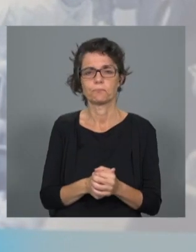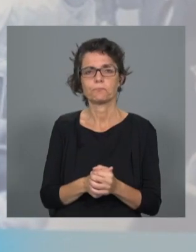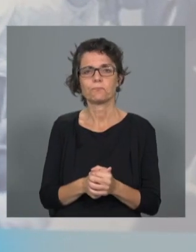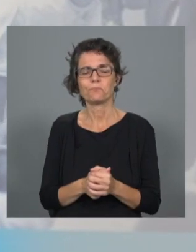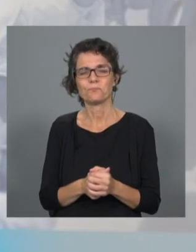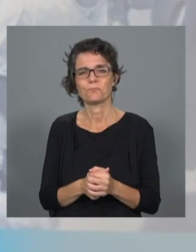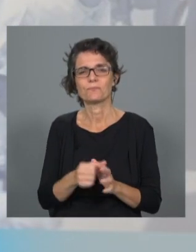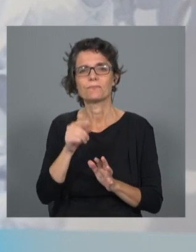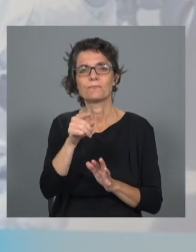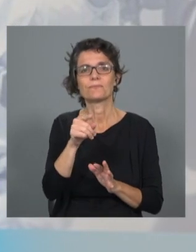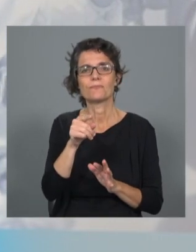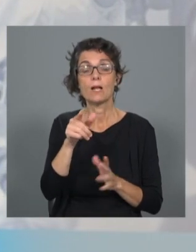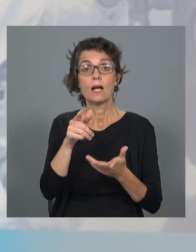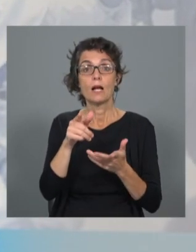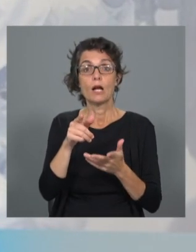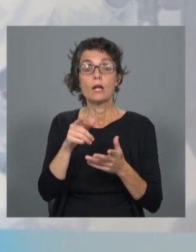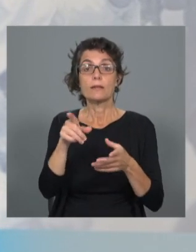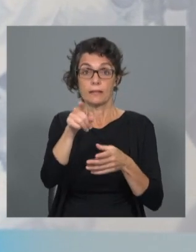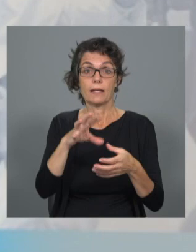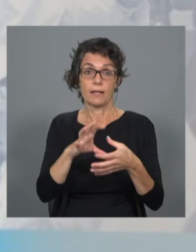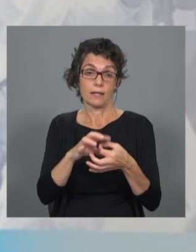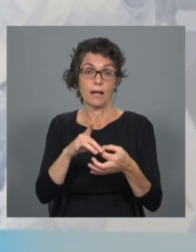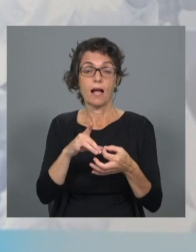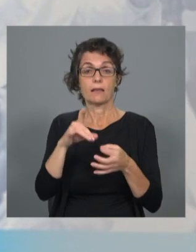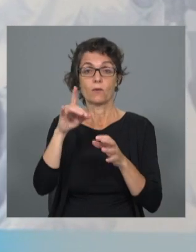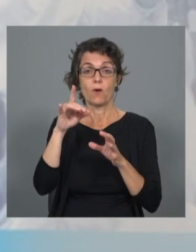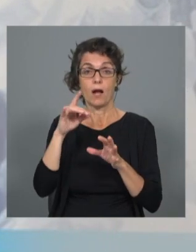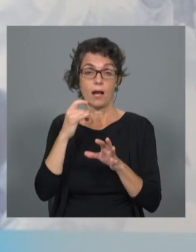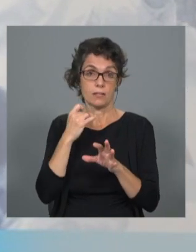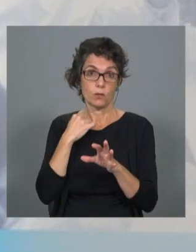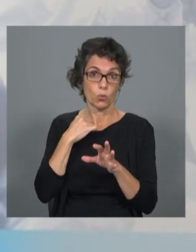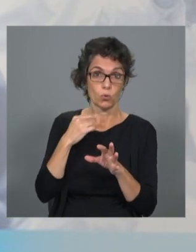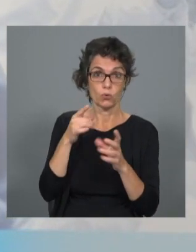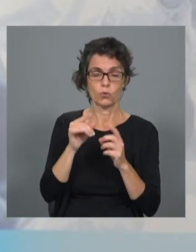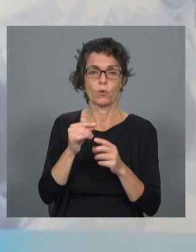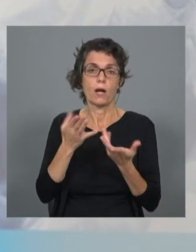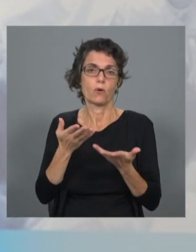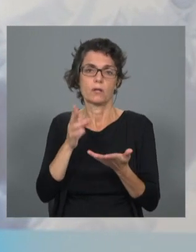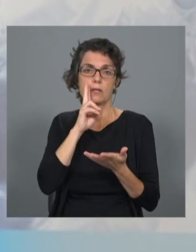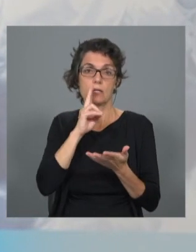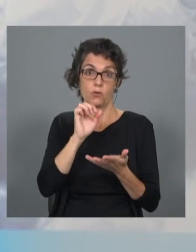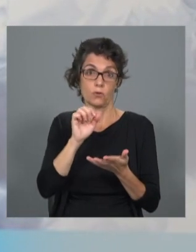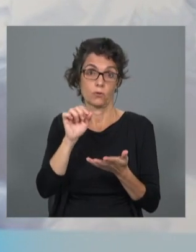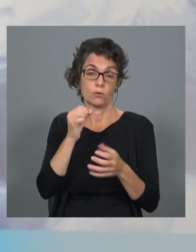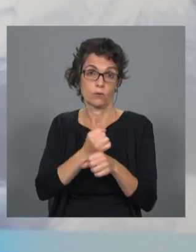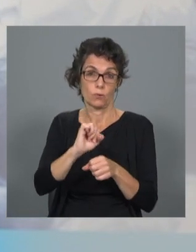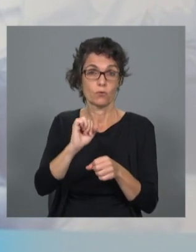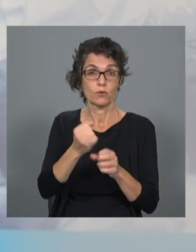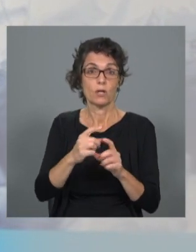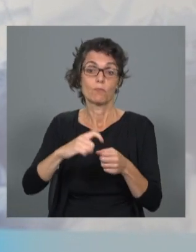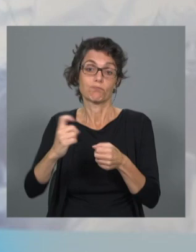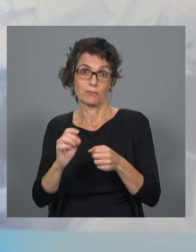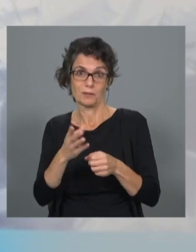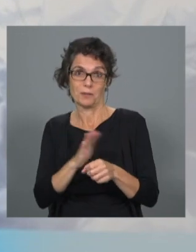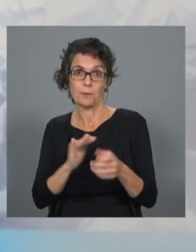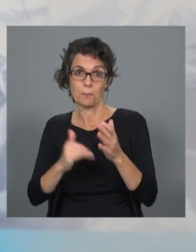do Instituto, mas vai continuar ligado à parte formativa. Pergunto-lhe o que é que tem retirado também para si. Sei que dá muito trabalho,